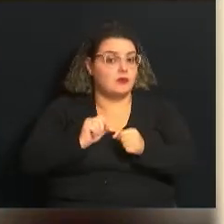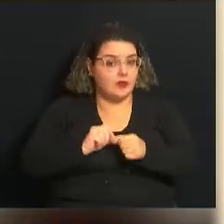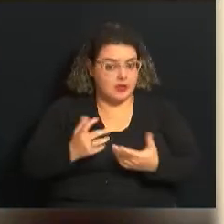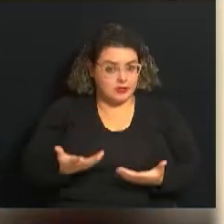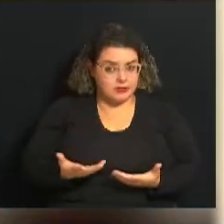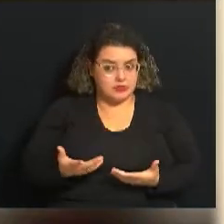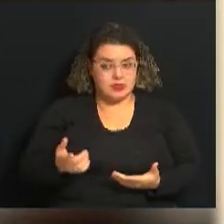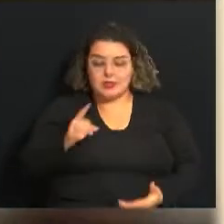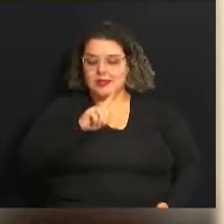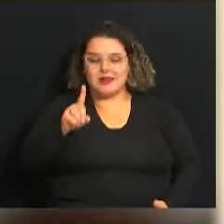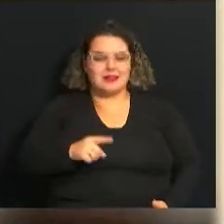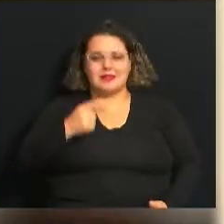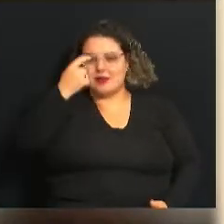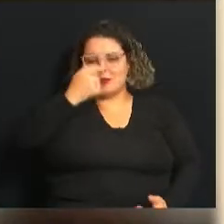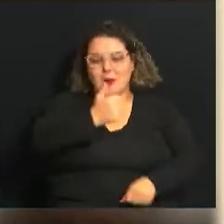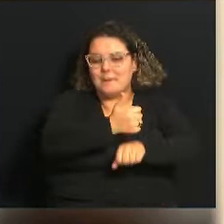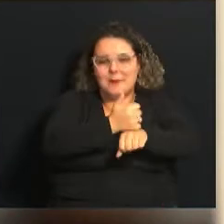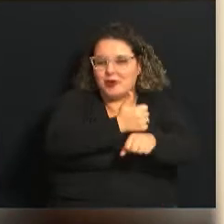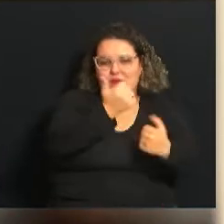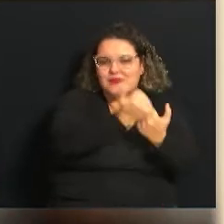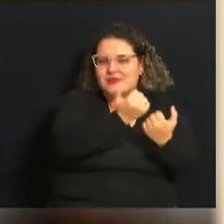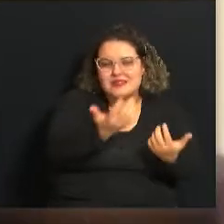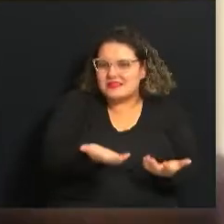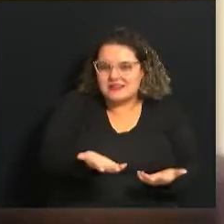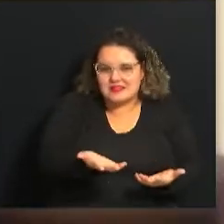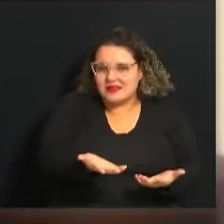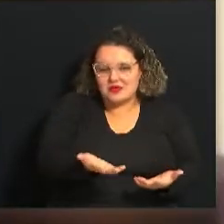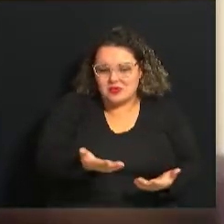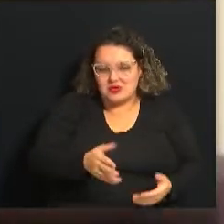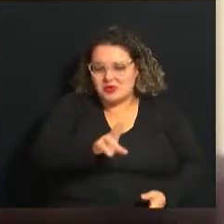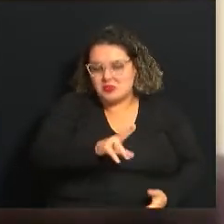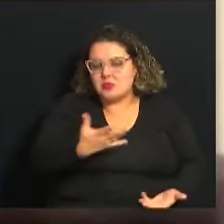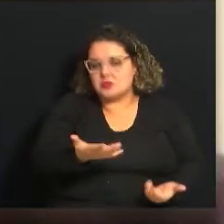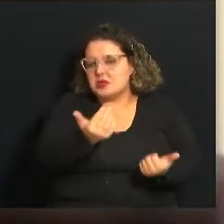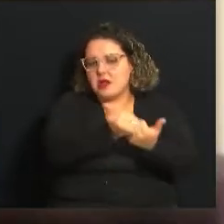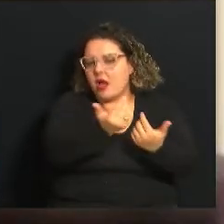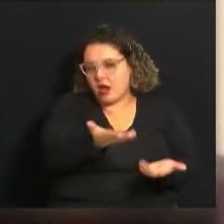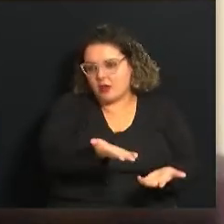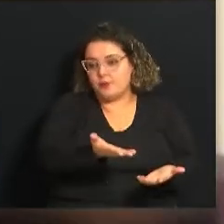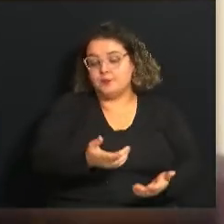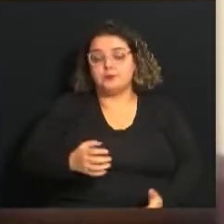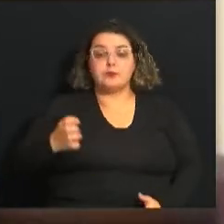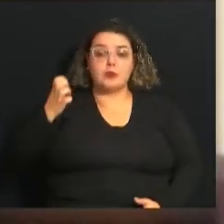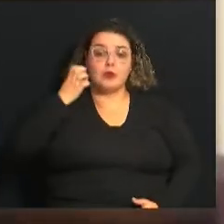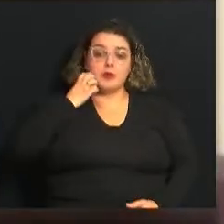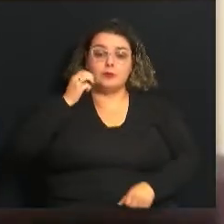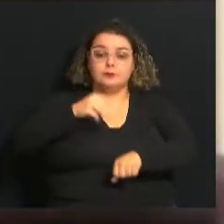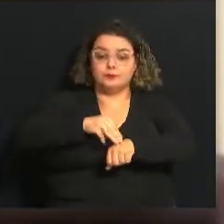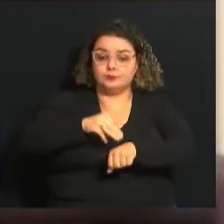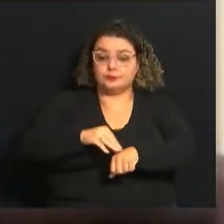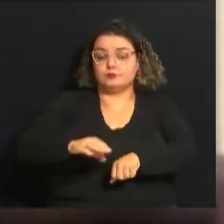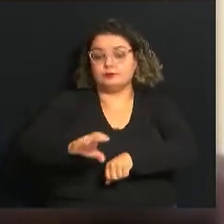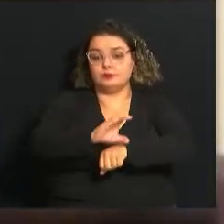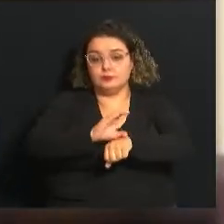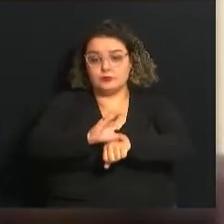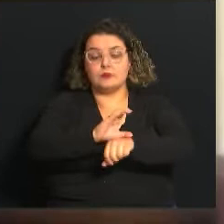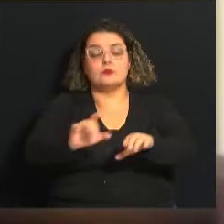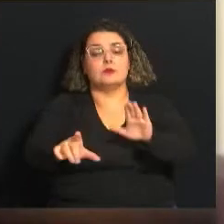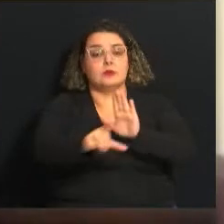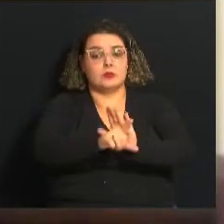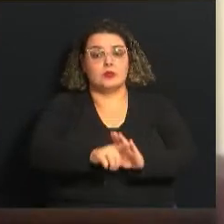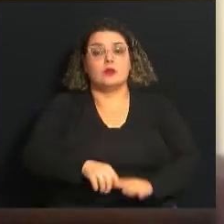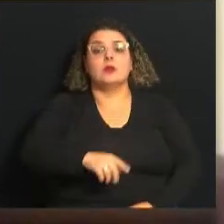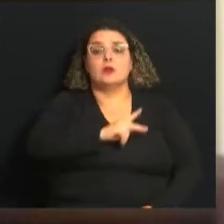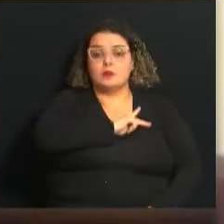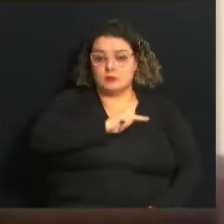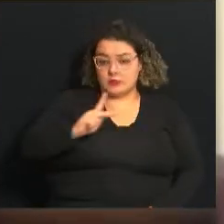não o cargo que ele ocupa, não tirar esse impedimento. Igor Diego, membro da Comissão de Constituição e Legalidade, foi quem